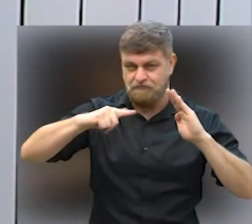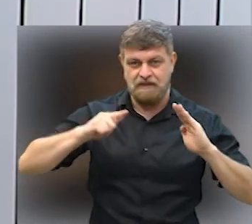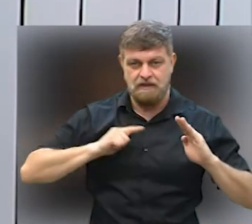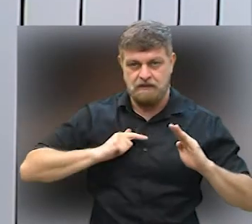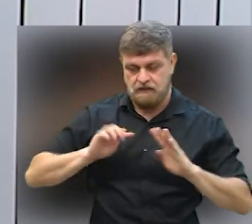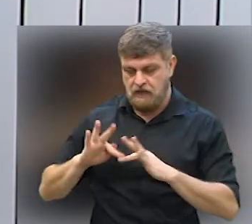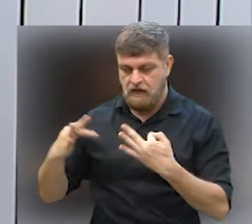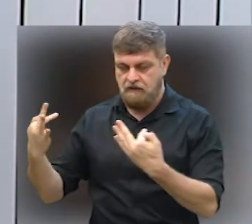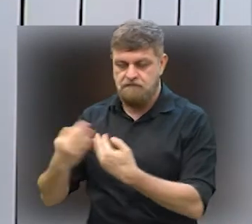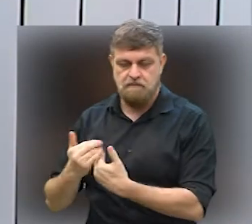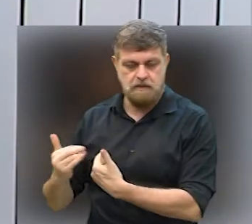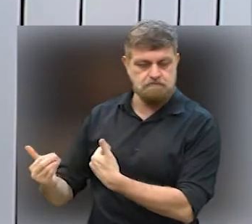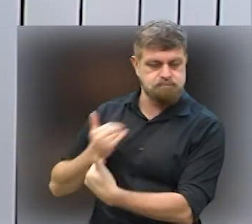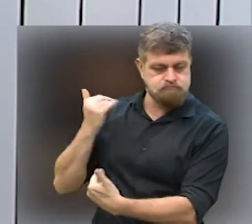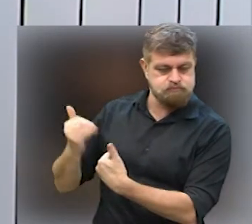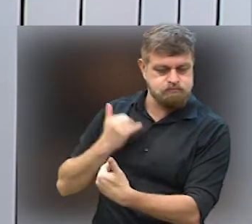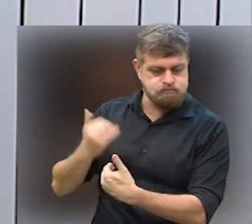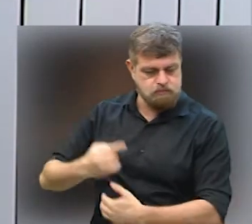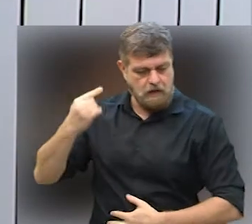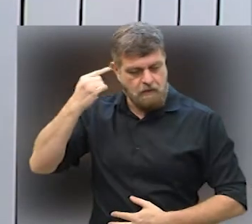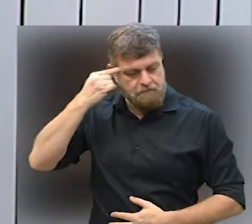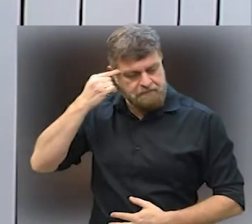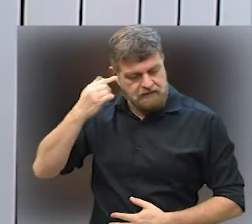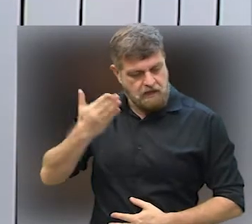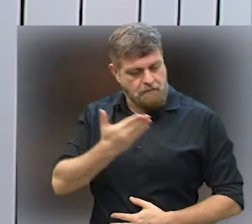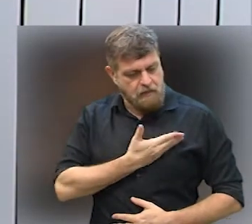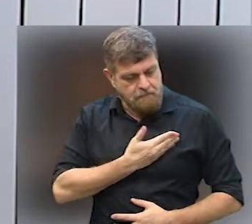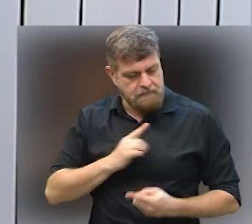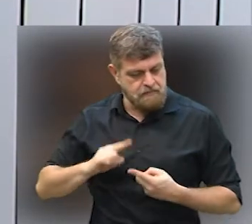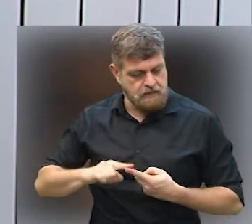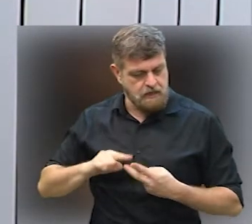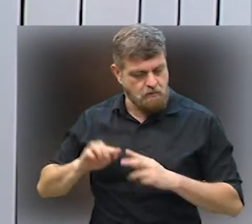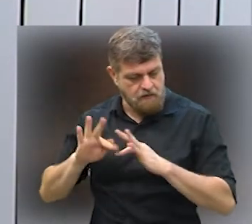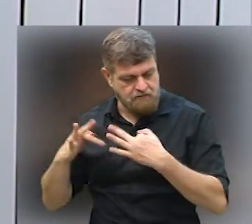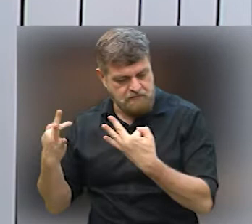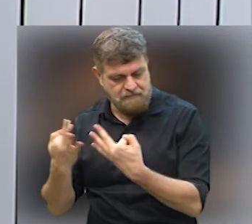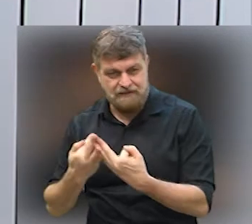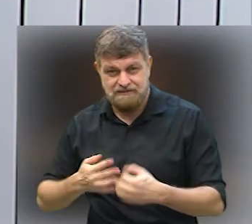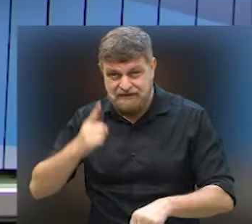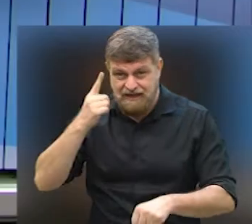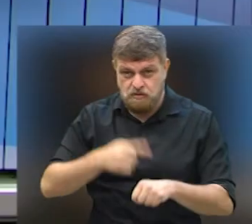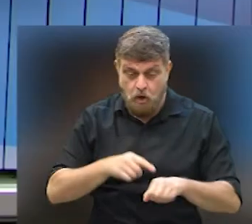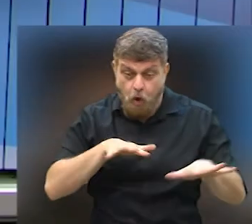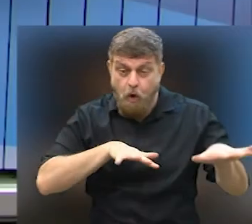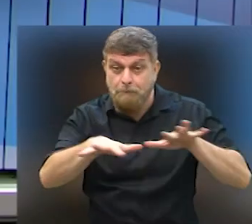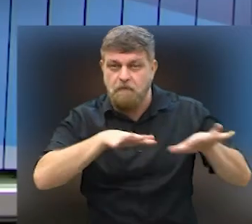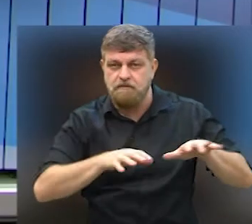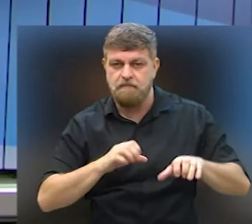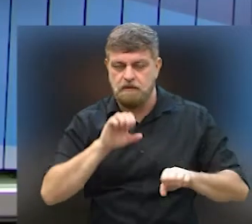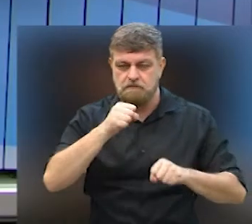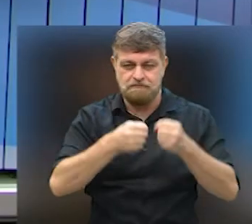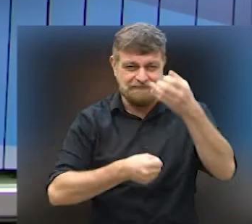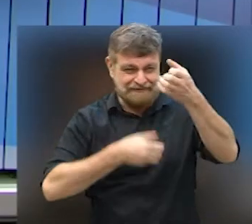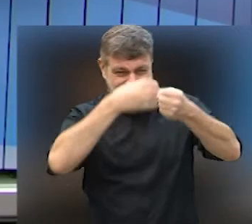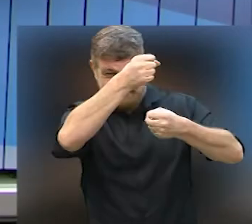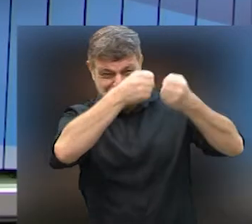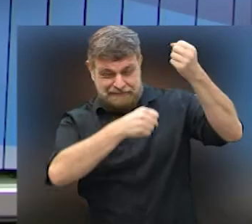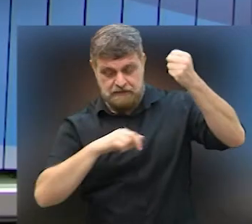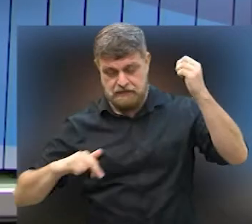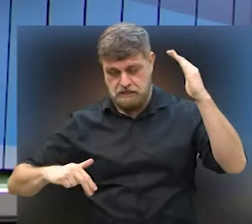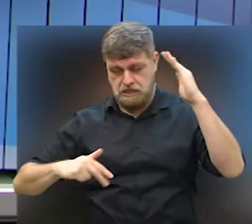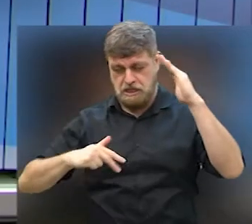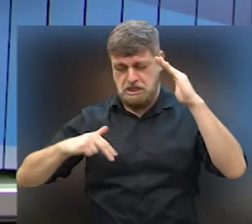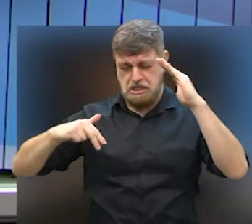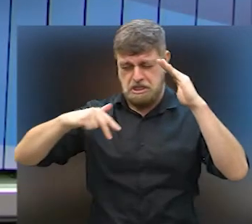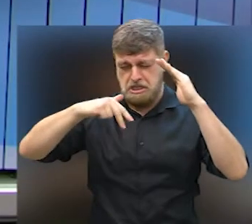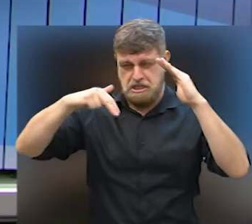da família, se falar, é para minha mãe, é para minha irmã, é para algum amigo meu, ou é só nos movimentos? A escalada,